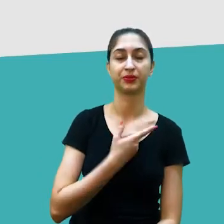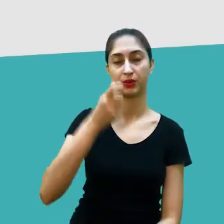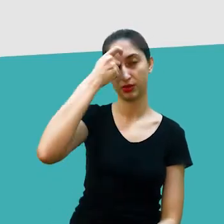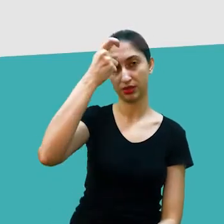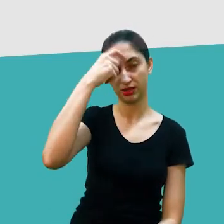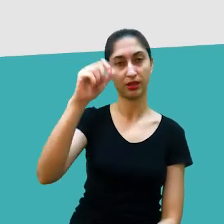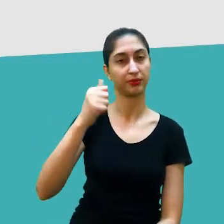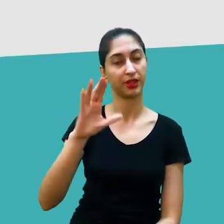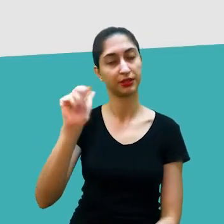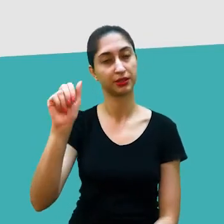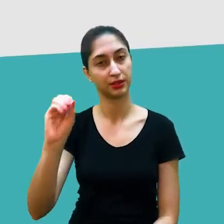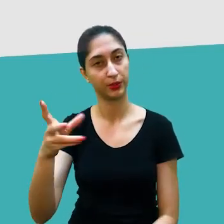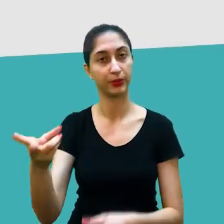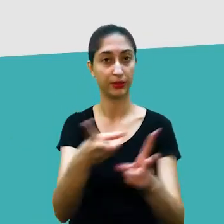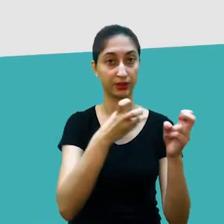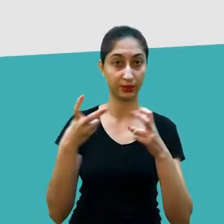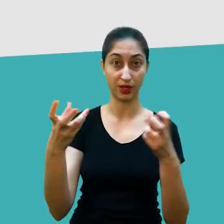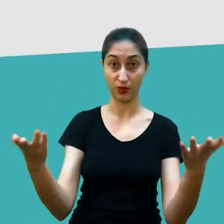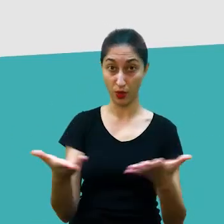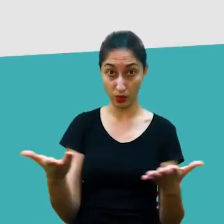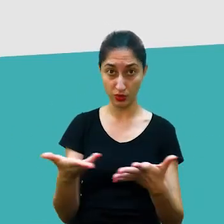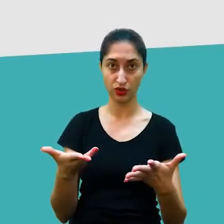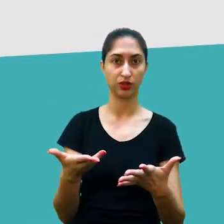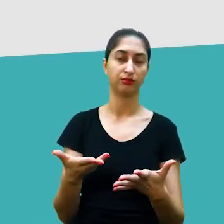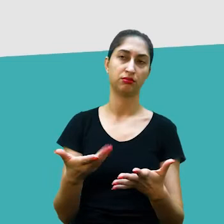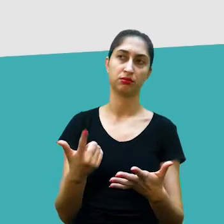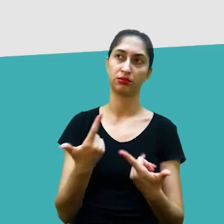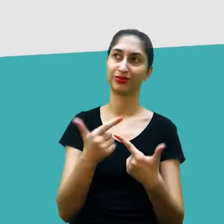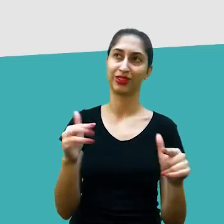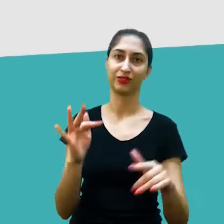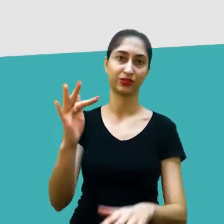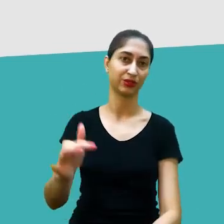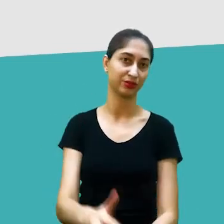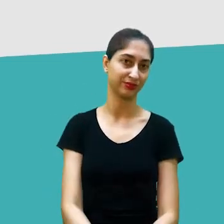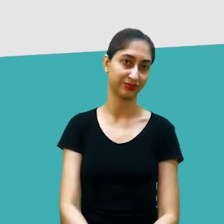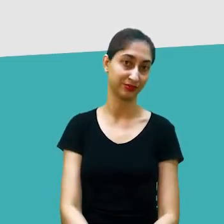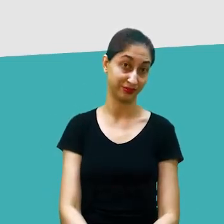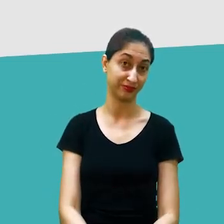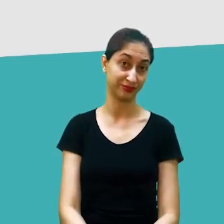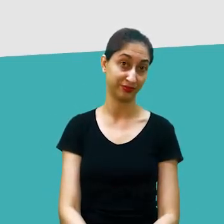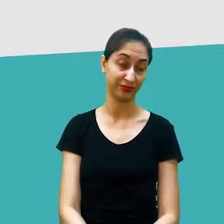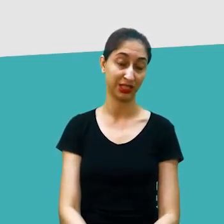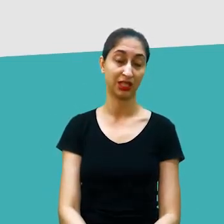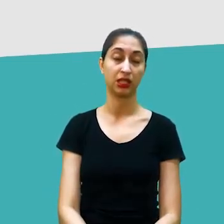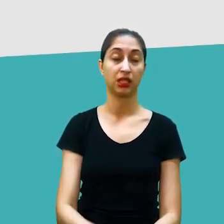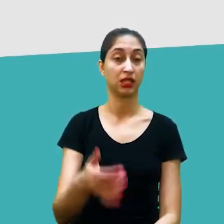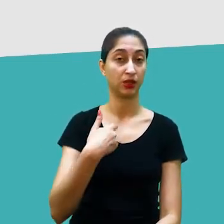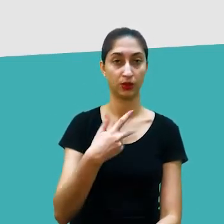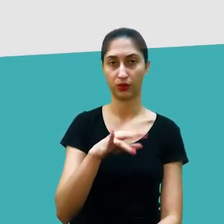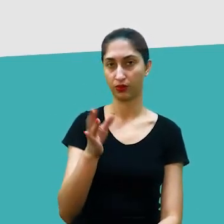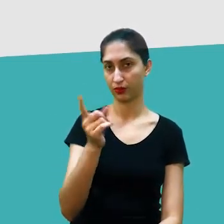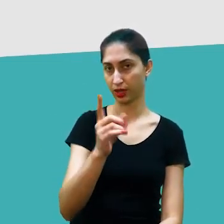nossas ações, das nossas percepções hoje, não adianta ter futuro, né? Eu não vou esquecer, vocês